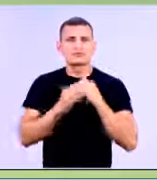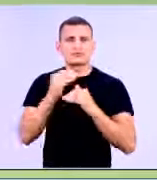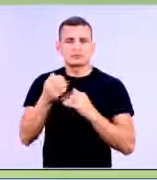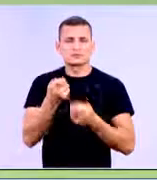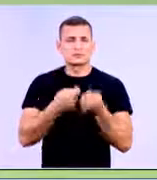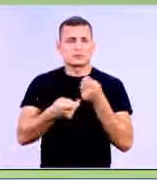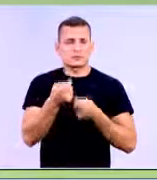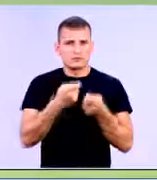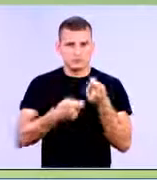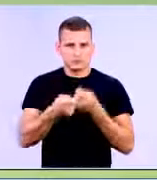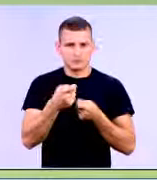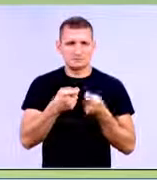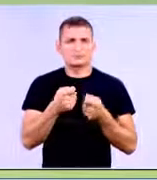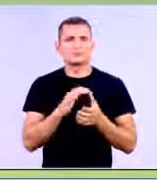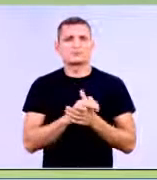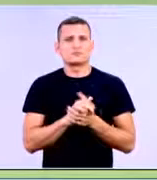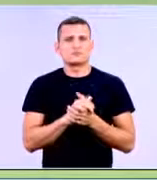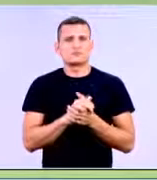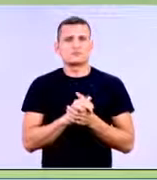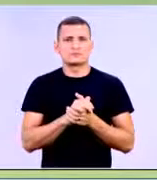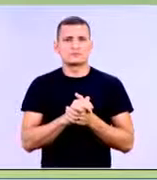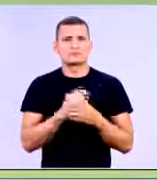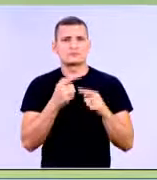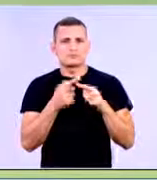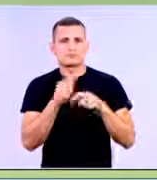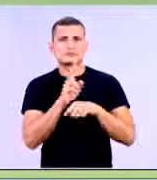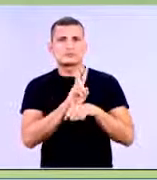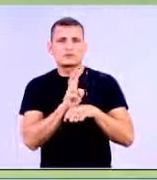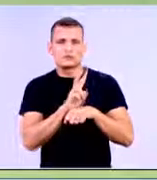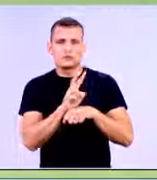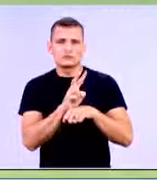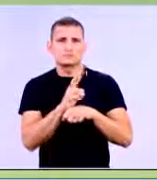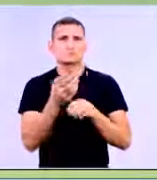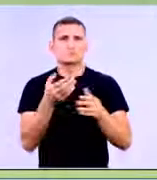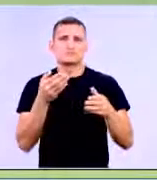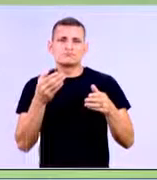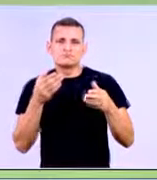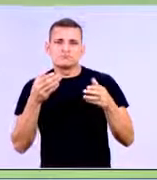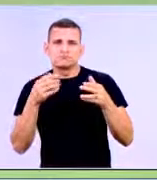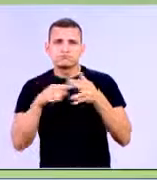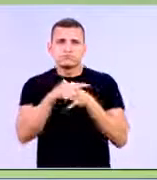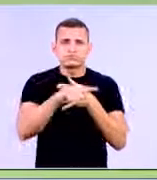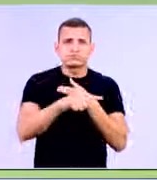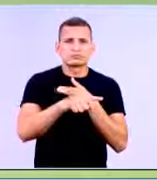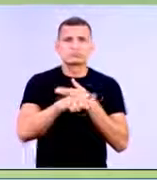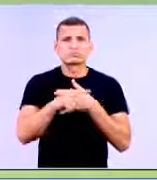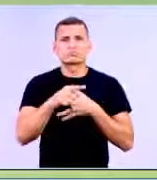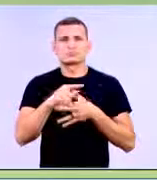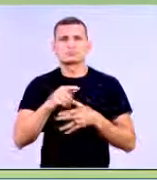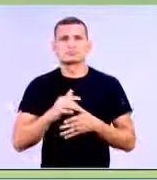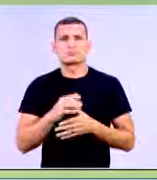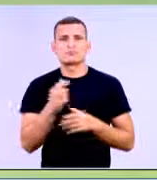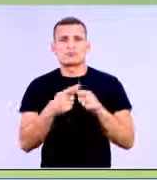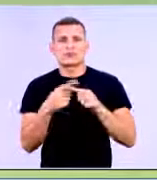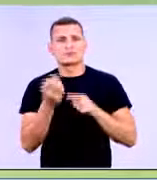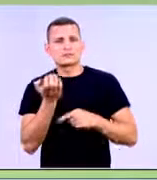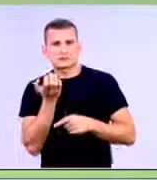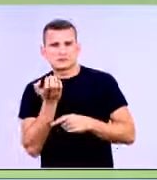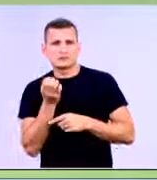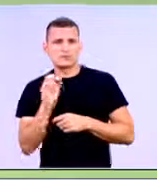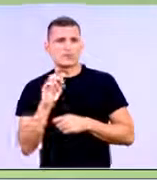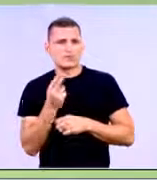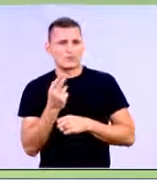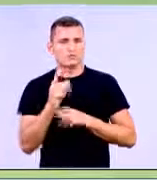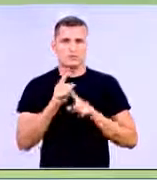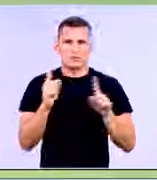aspectos da segurança terem sido violados, seja intencionalmente ou não. Veja bem, quando nós